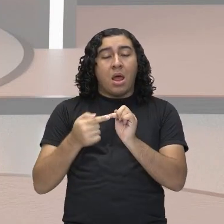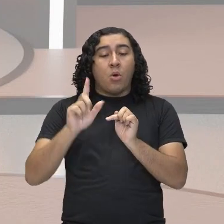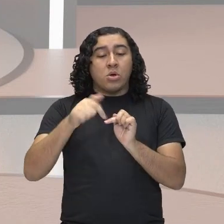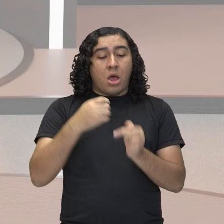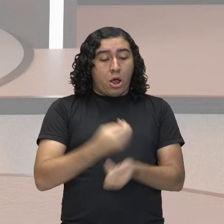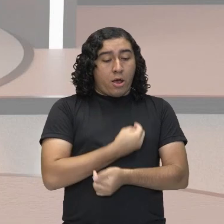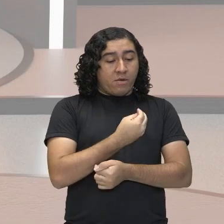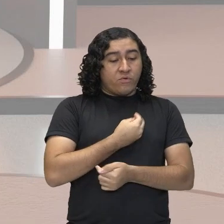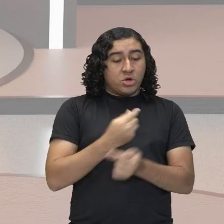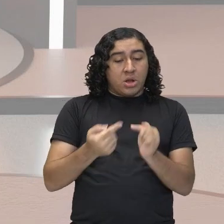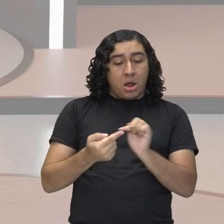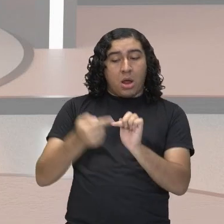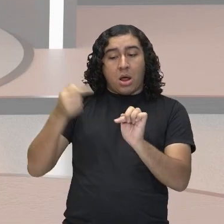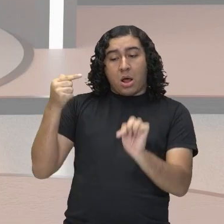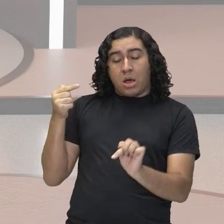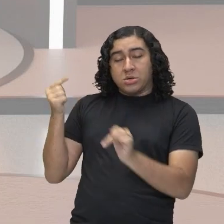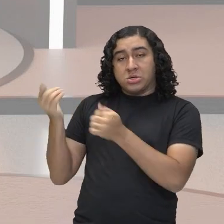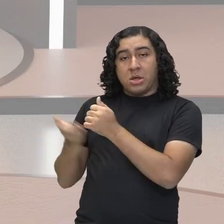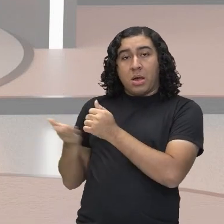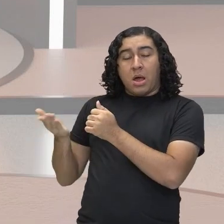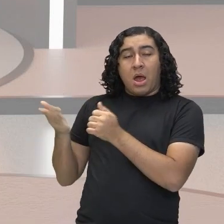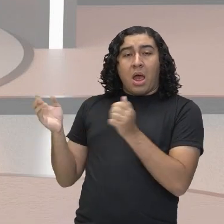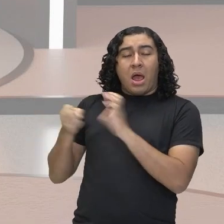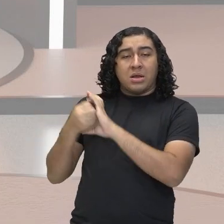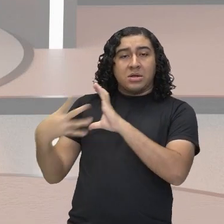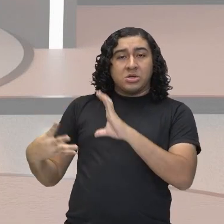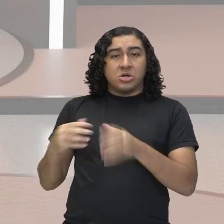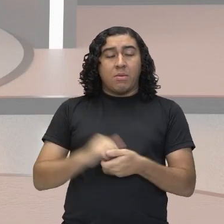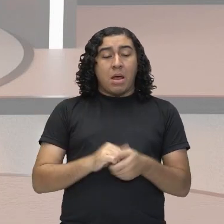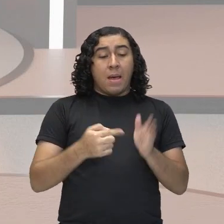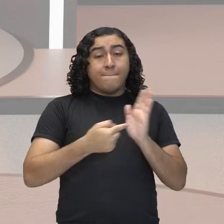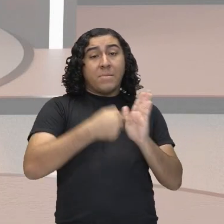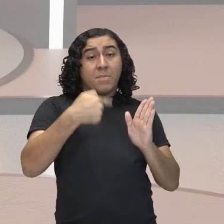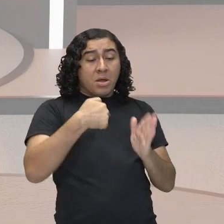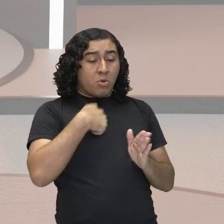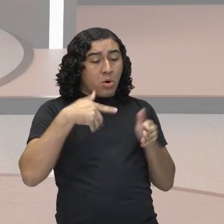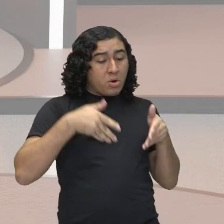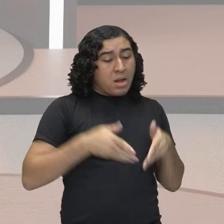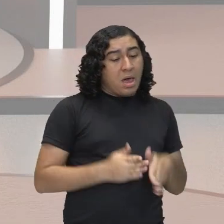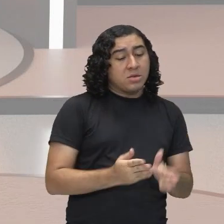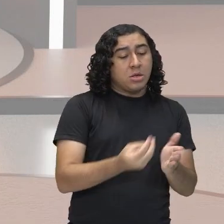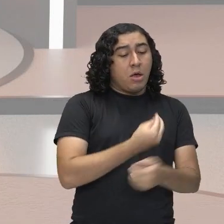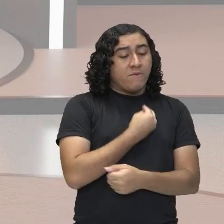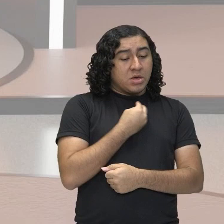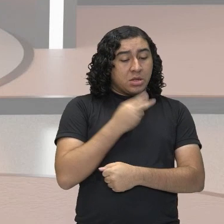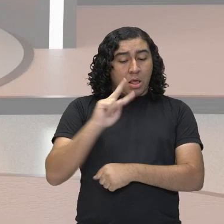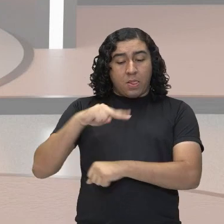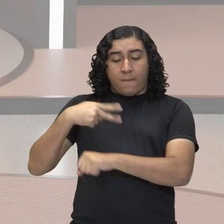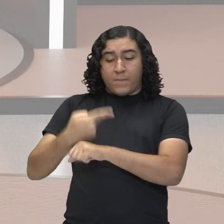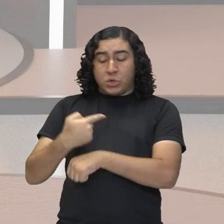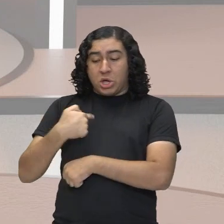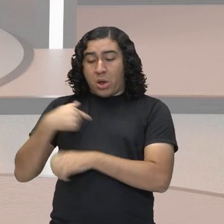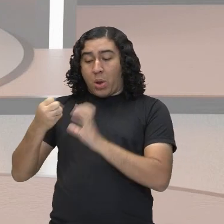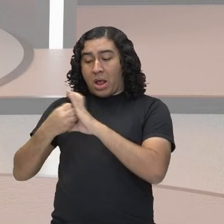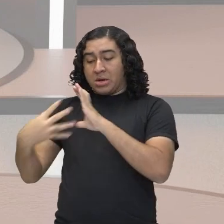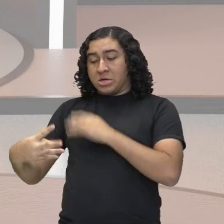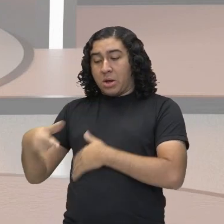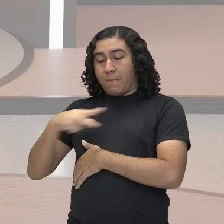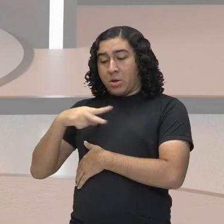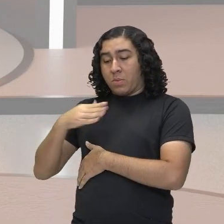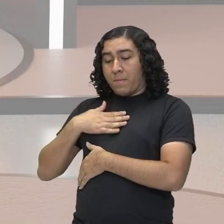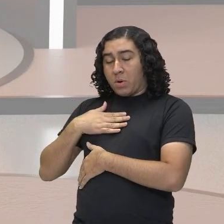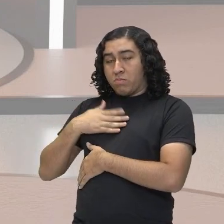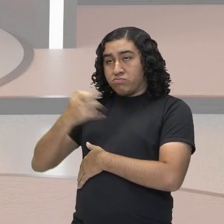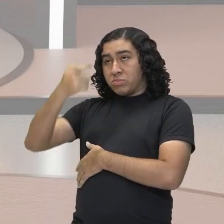essência. Primeiro eu existo, depois eu me defino como ser. Tá certo? Então, essa é a ideia